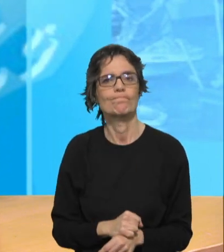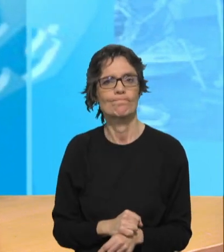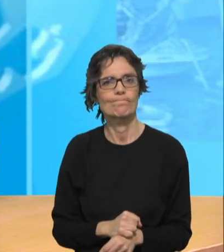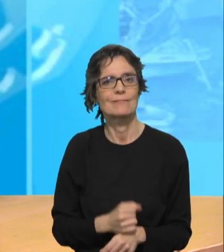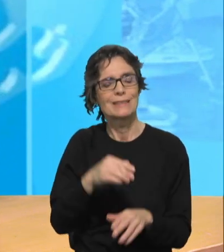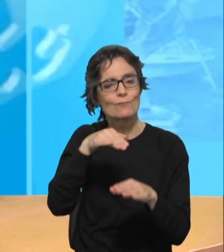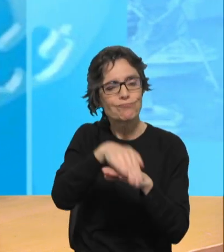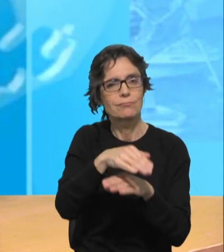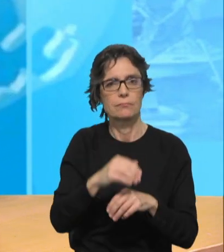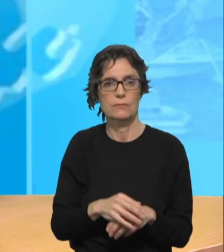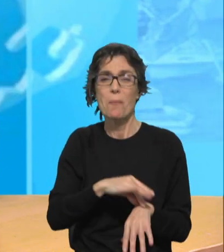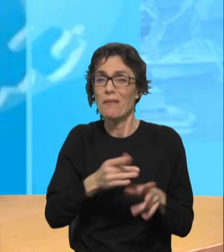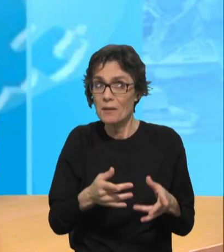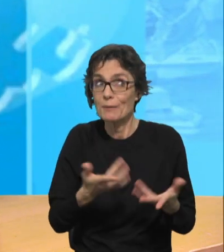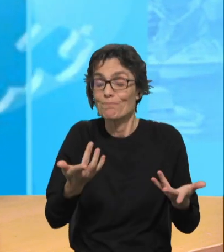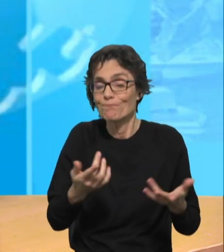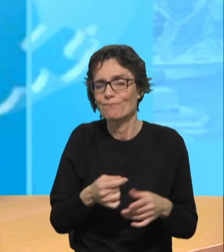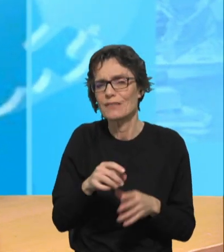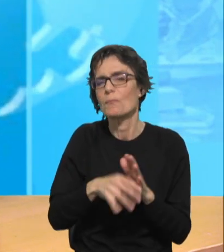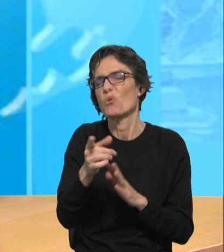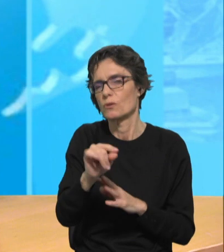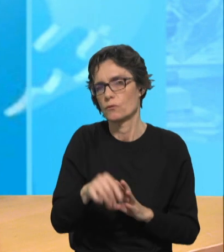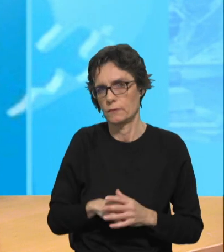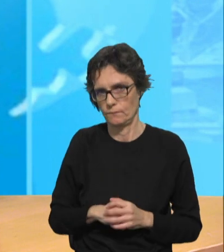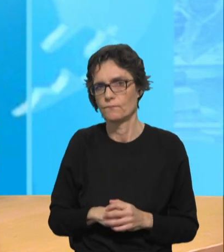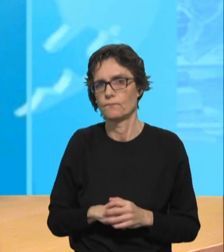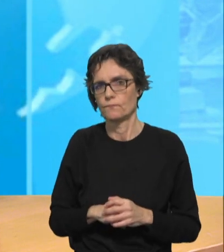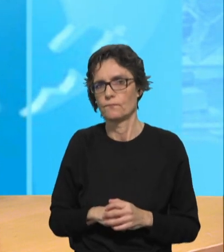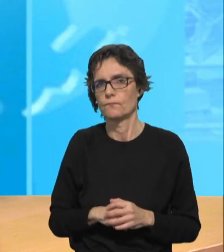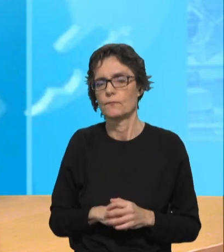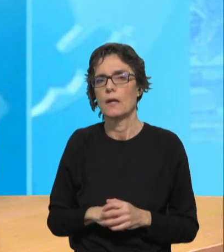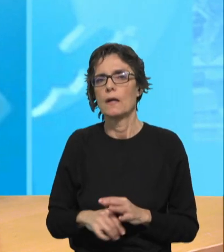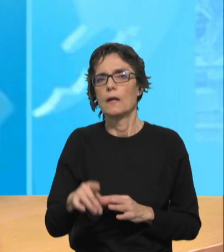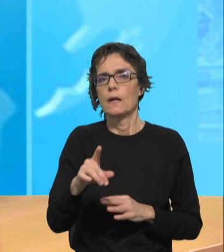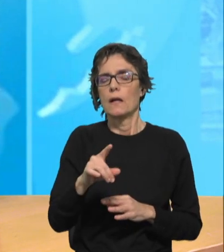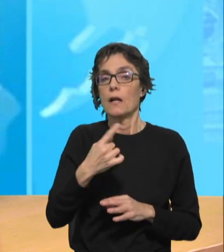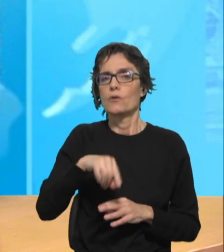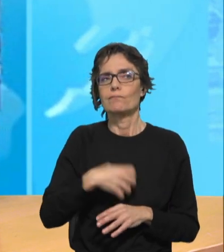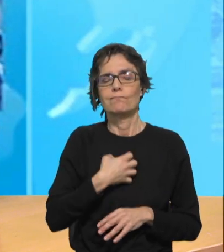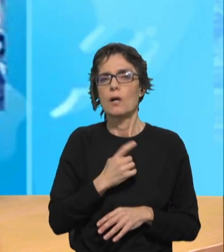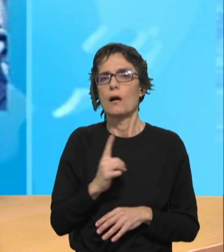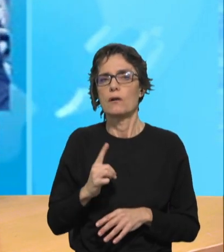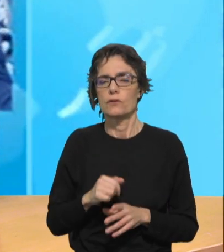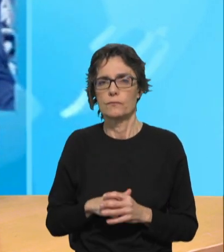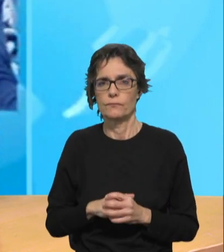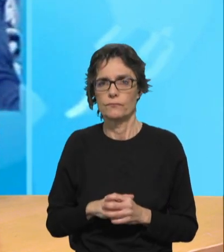a pandemia, mas não só a pandemia, também são as condições. Sim. Pois também nós temos a sensação de que não